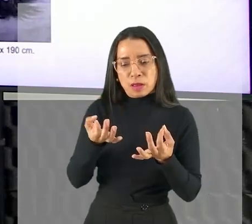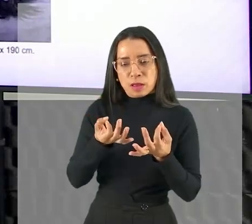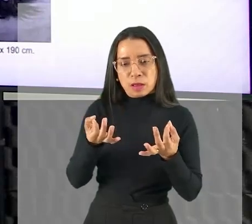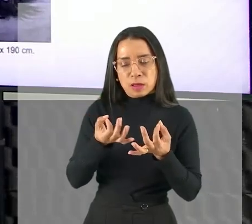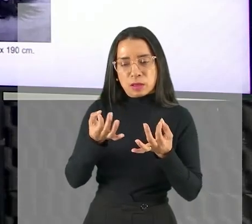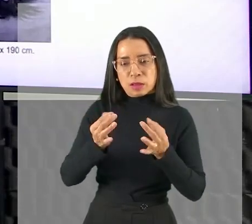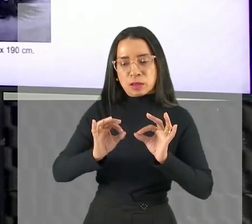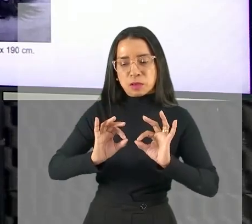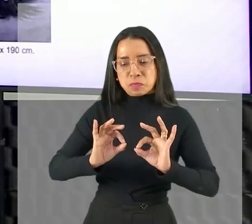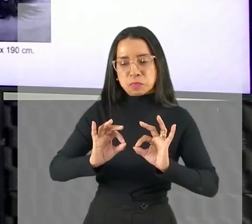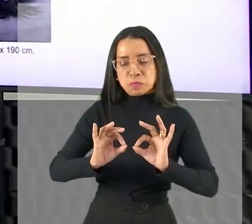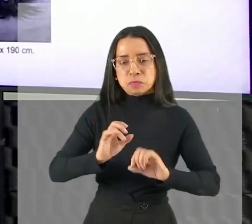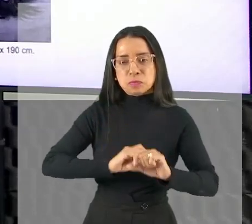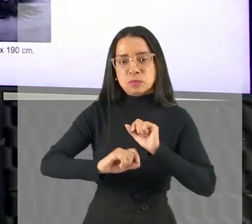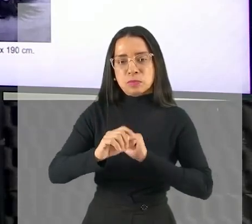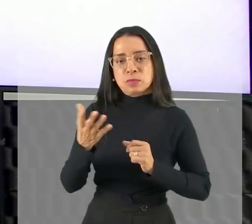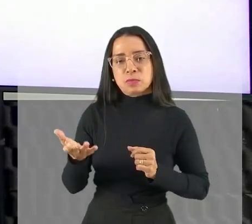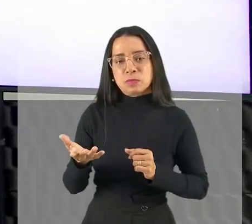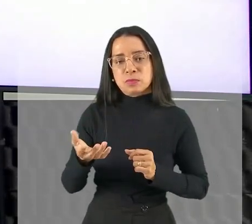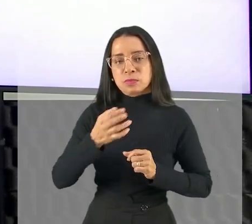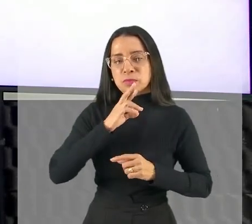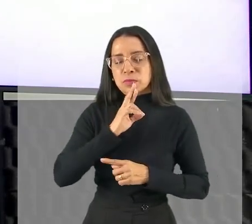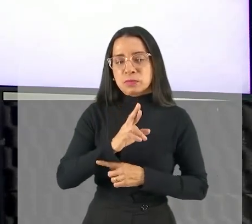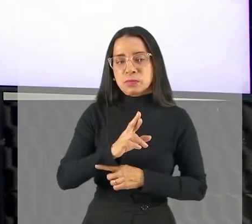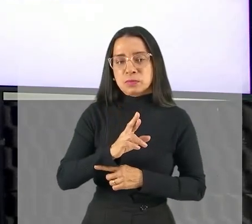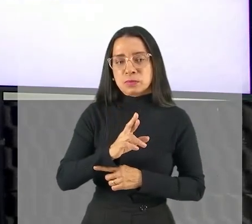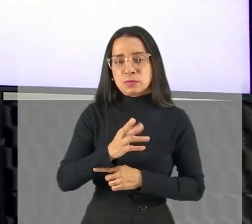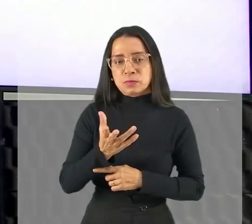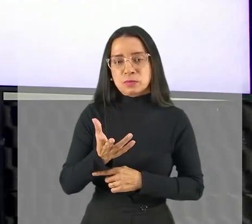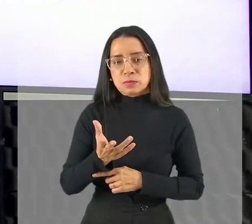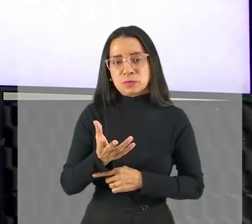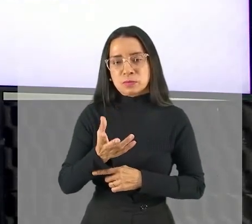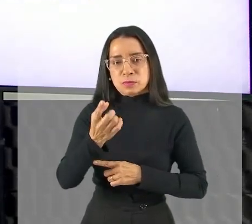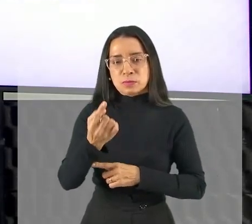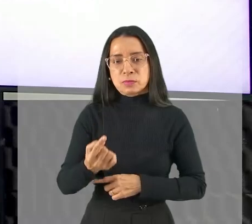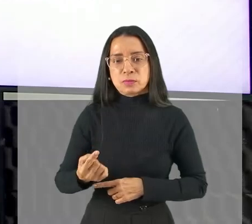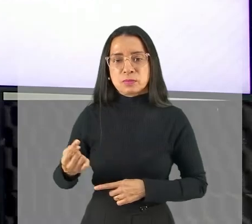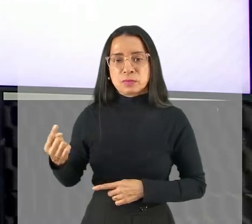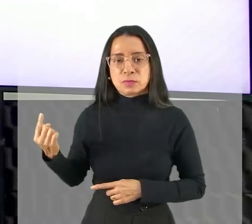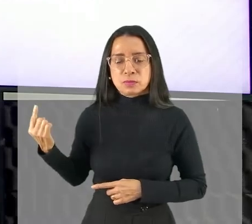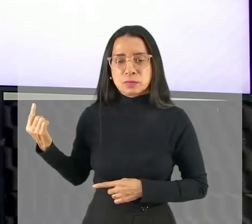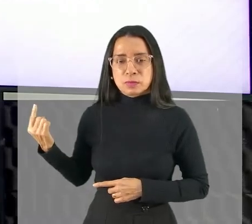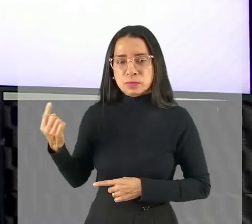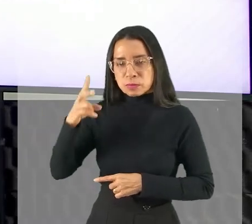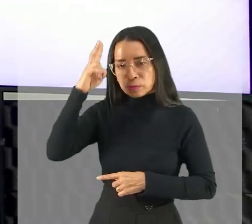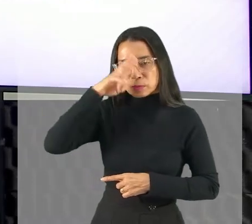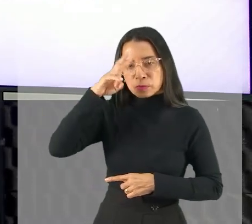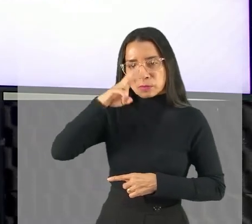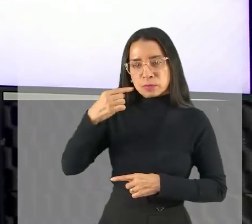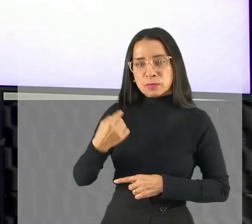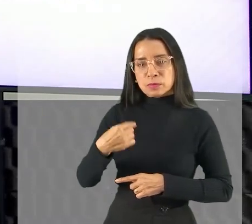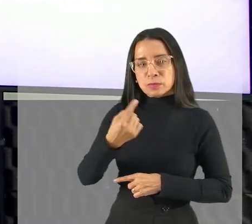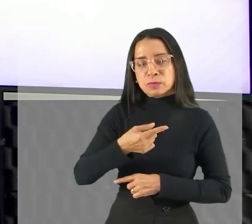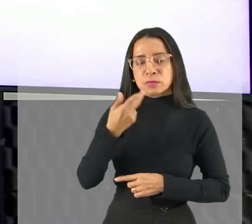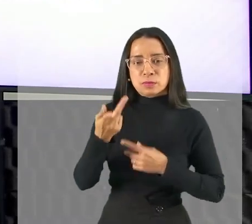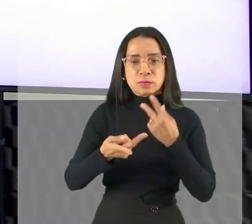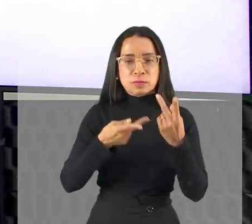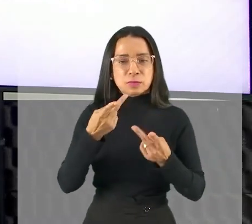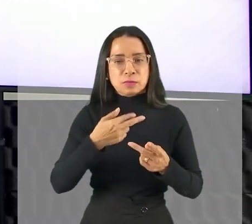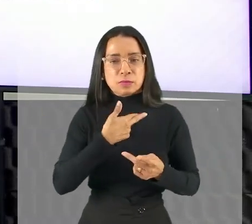tudo muito... Será que essa é a alternativa? Ele está falando que há uma ressignificação. E lembre que a gente está falando do